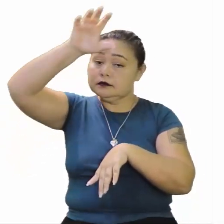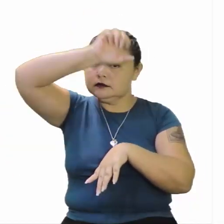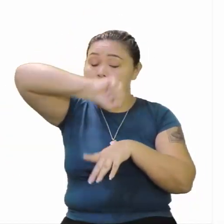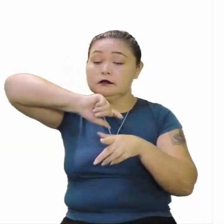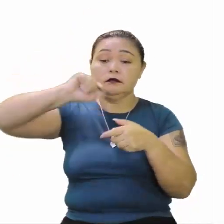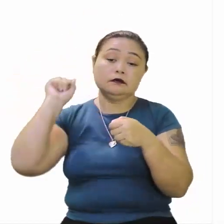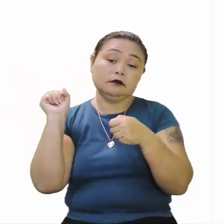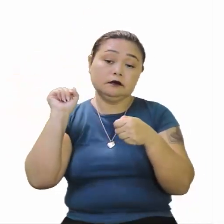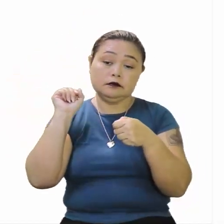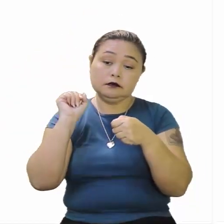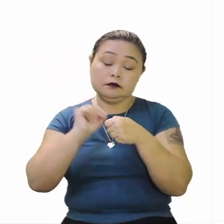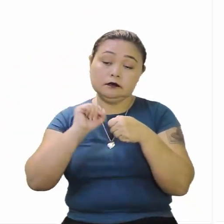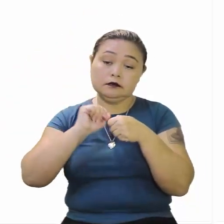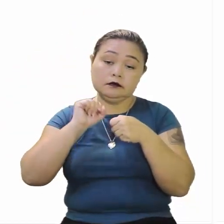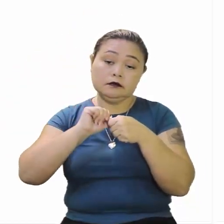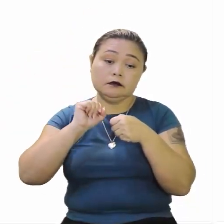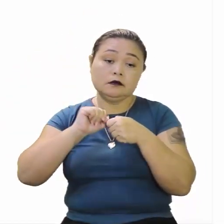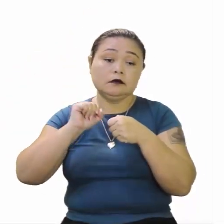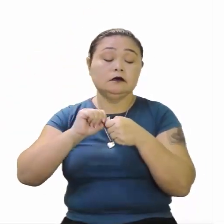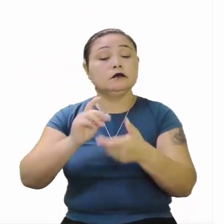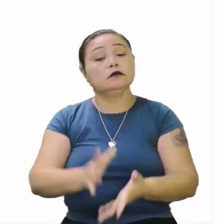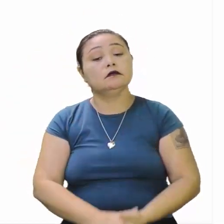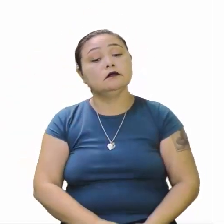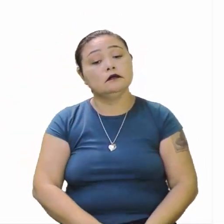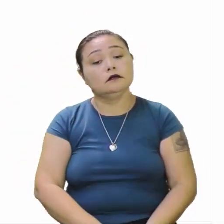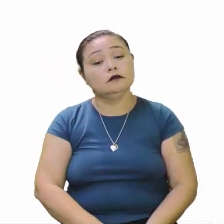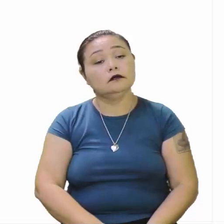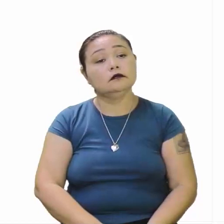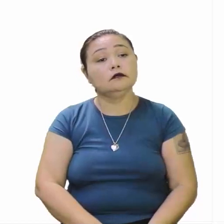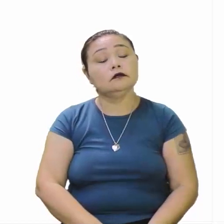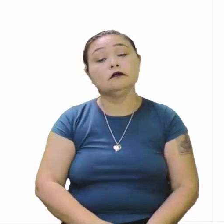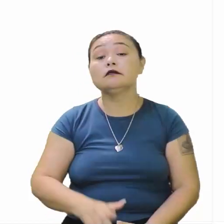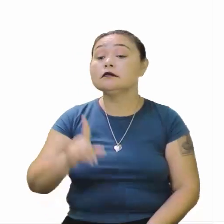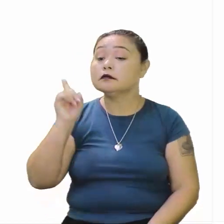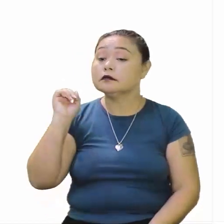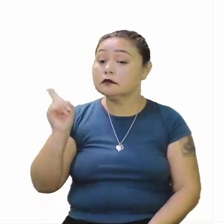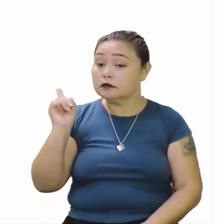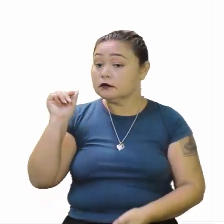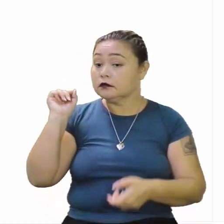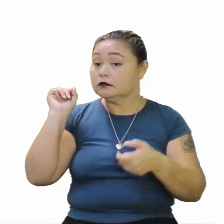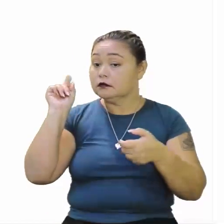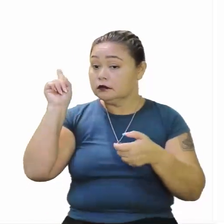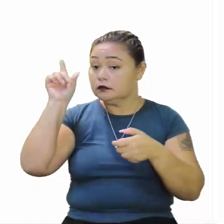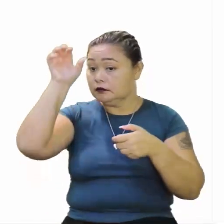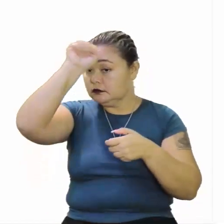aprender fazendo. E no aprender fazendo,